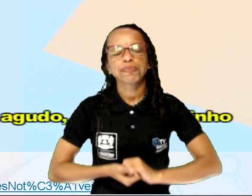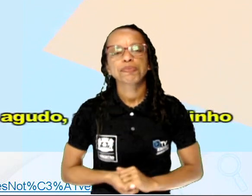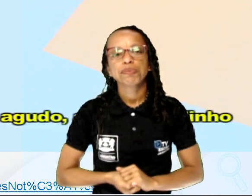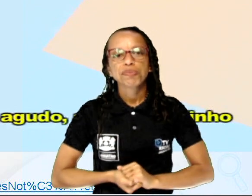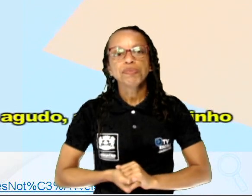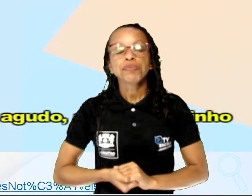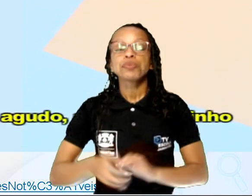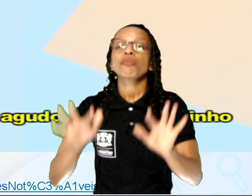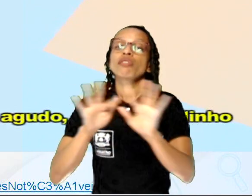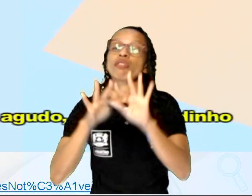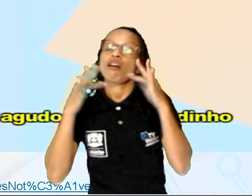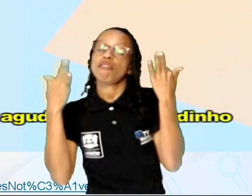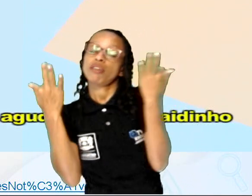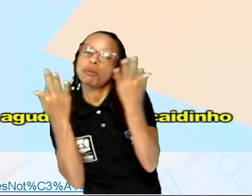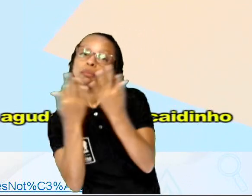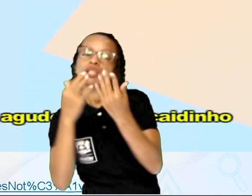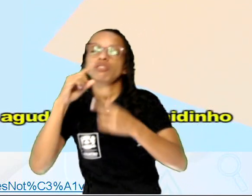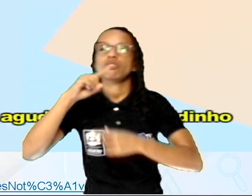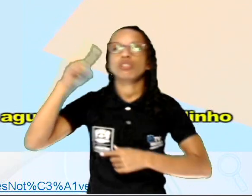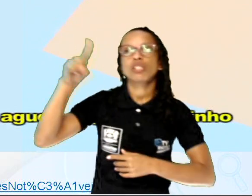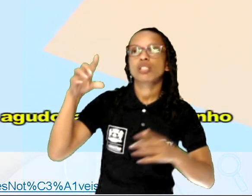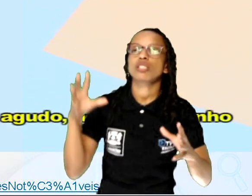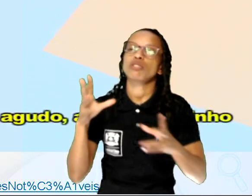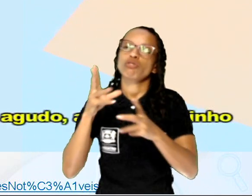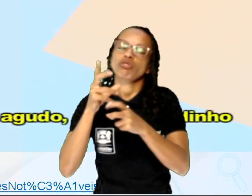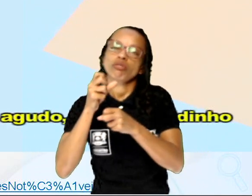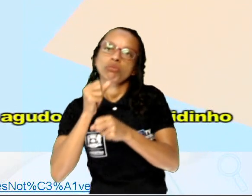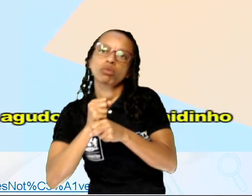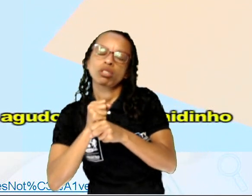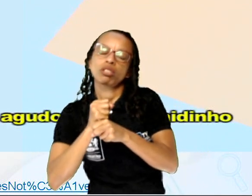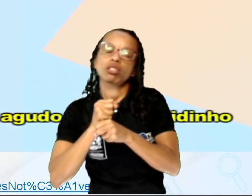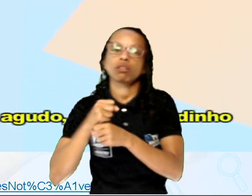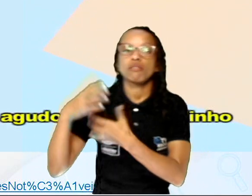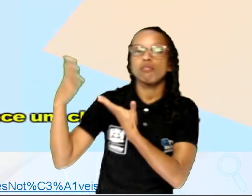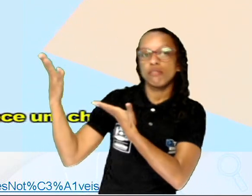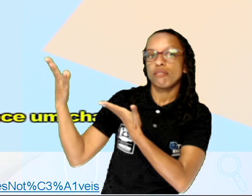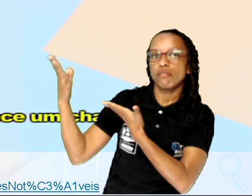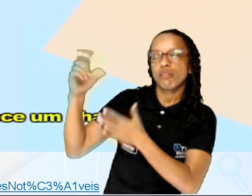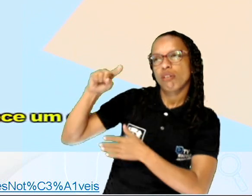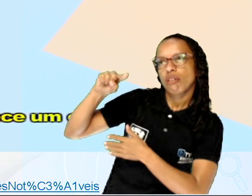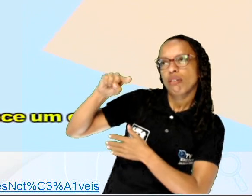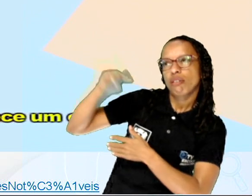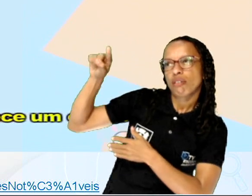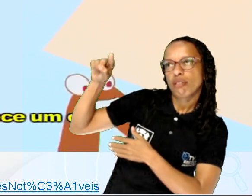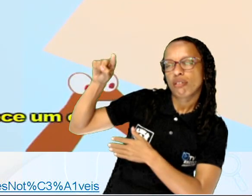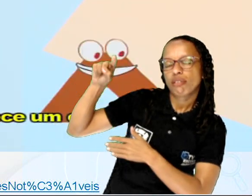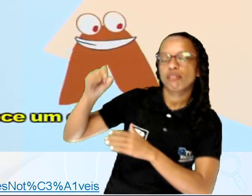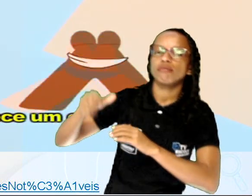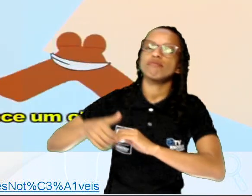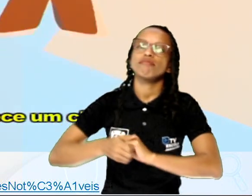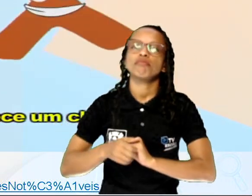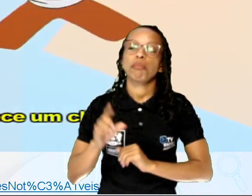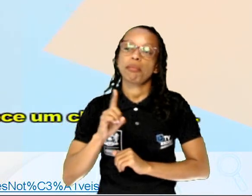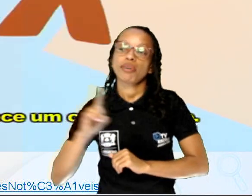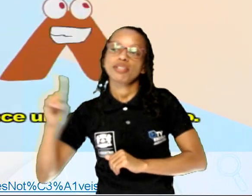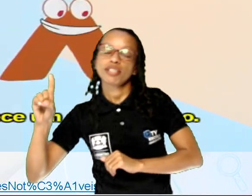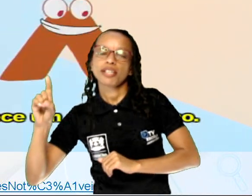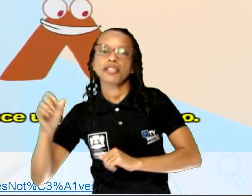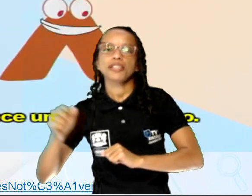A família dos acentos é composta pelo acento agudo, aquele caidinho para a direita, e o